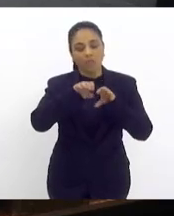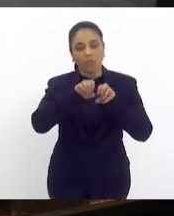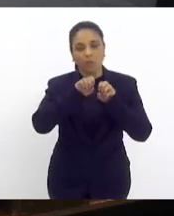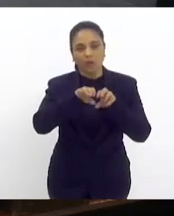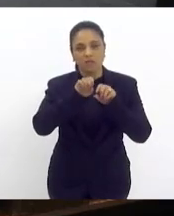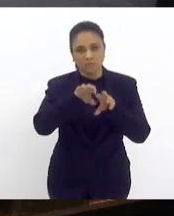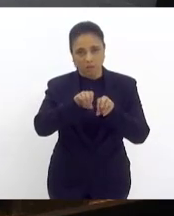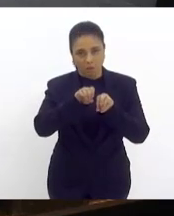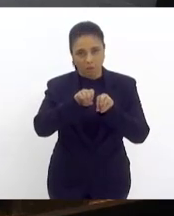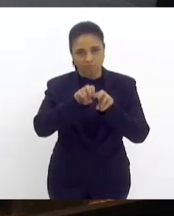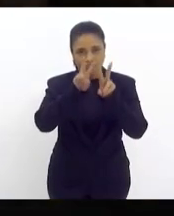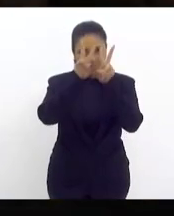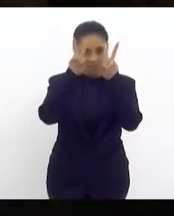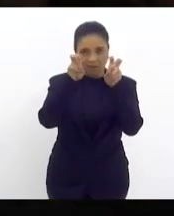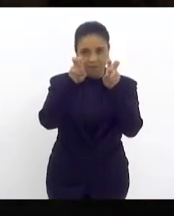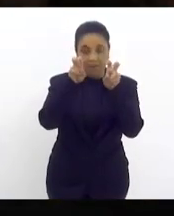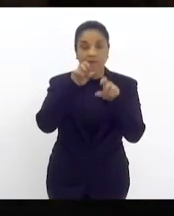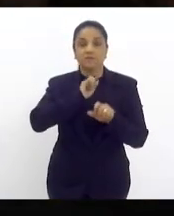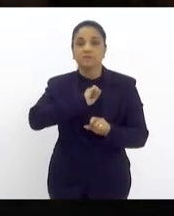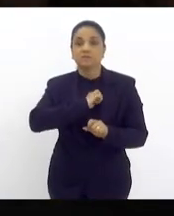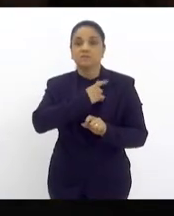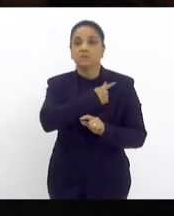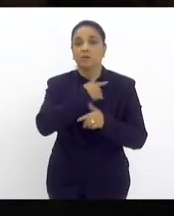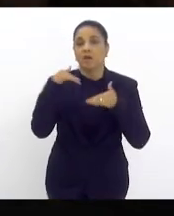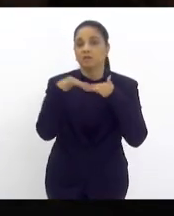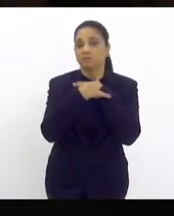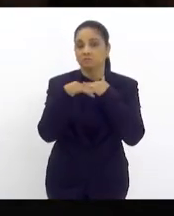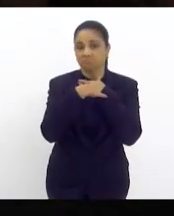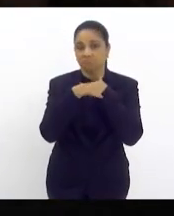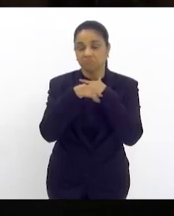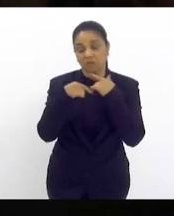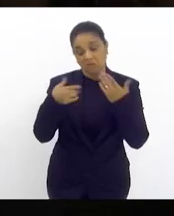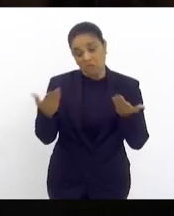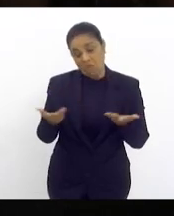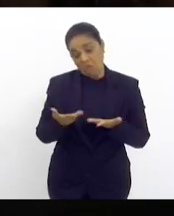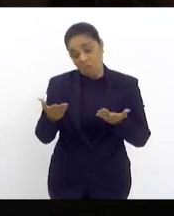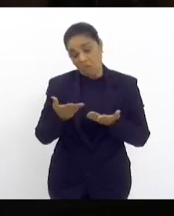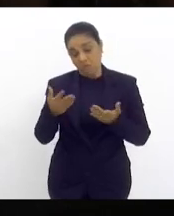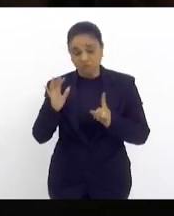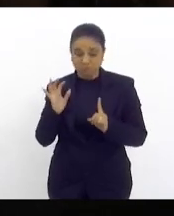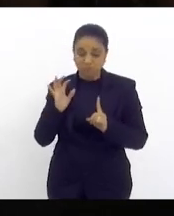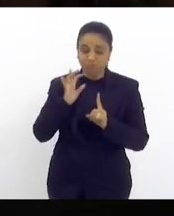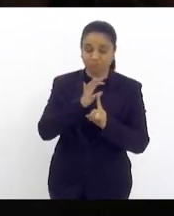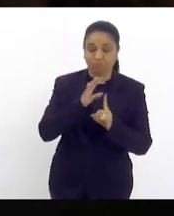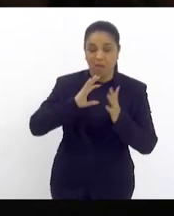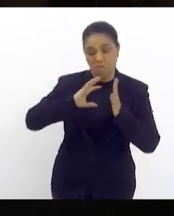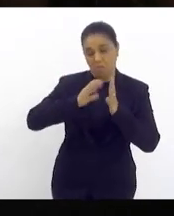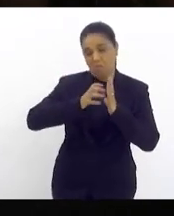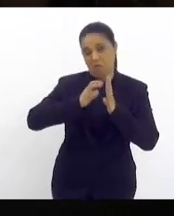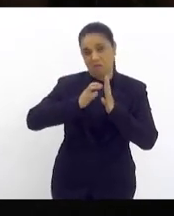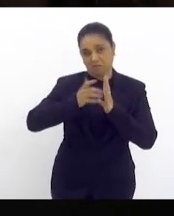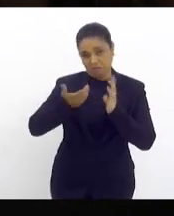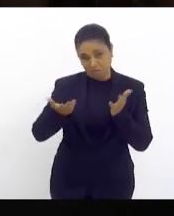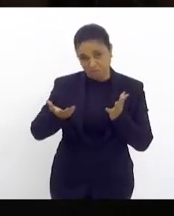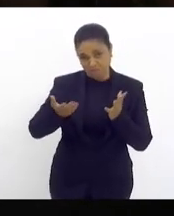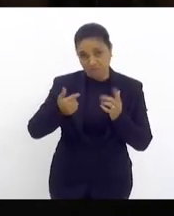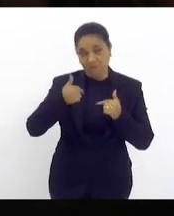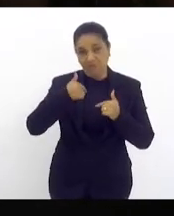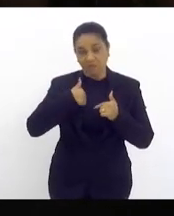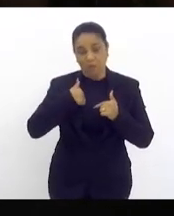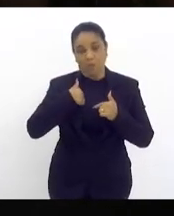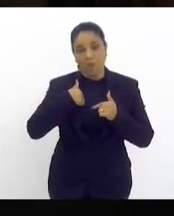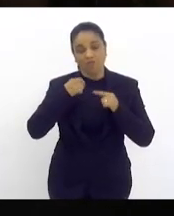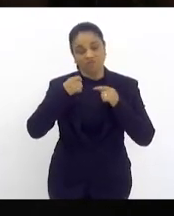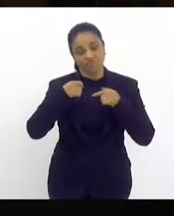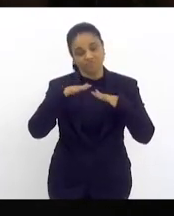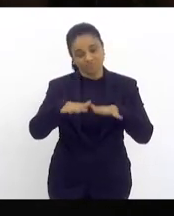Gonçalo como não houve nenhum ataque a minha bancada é o meu mandato a gente vai se restringir a